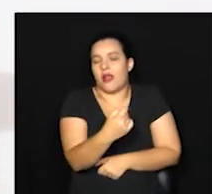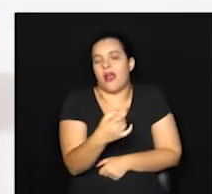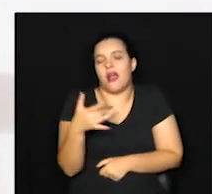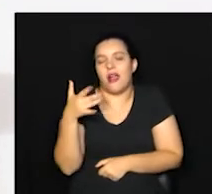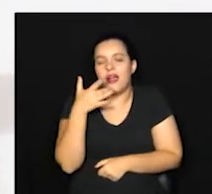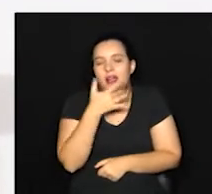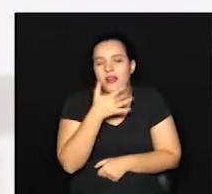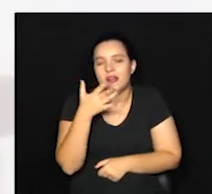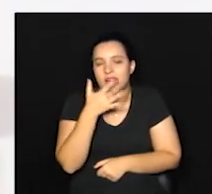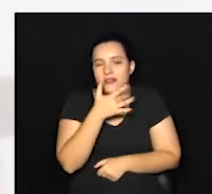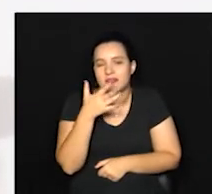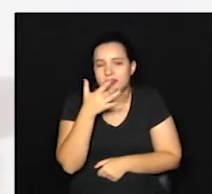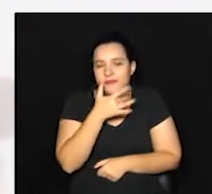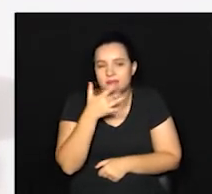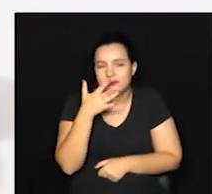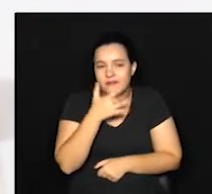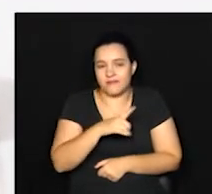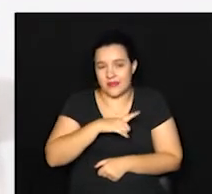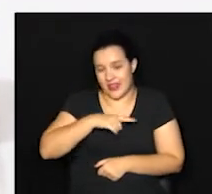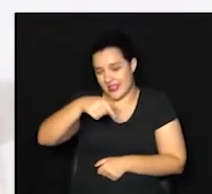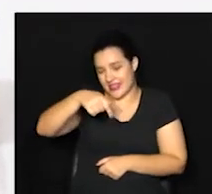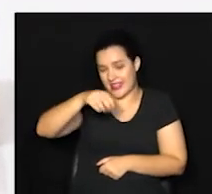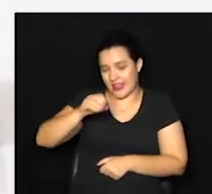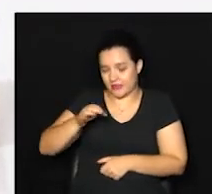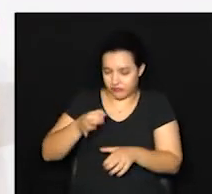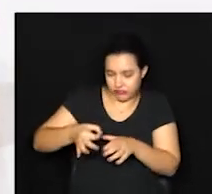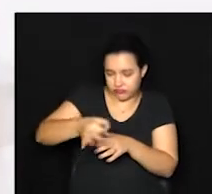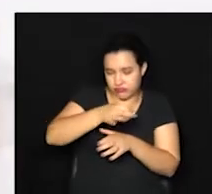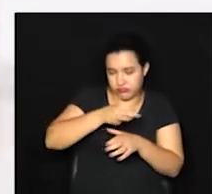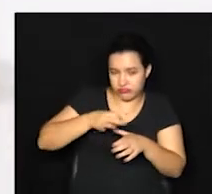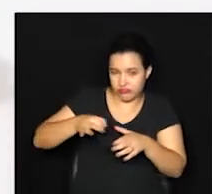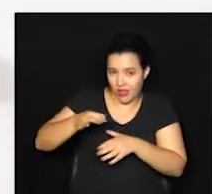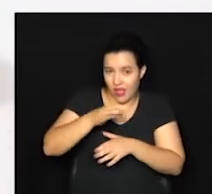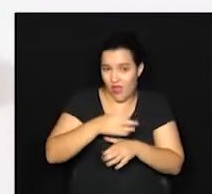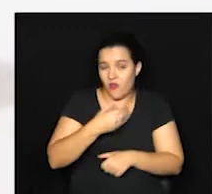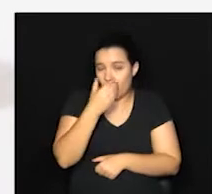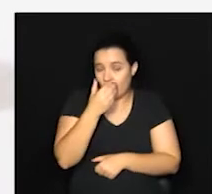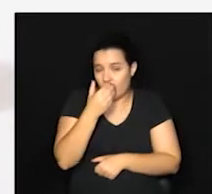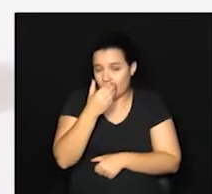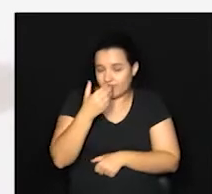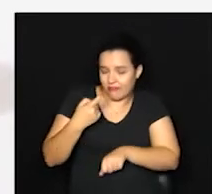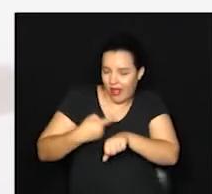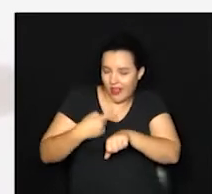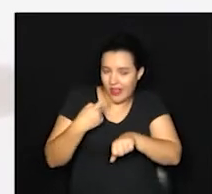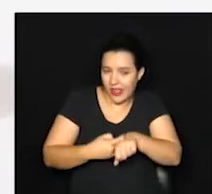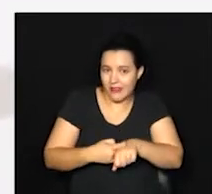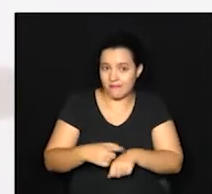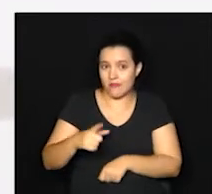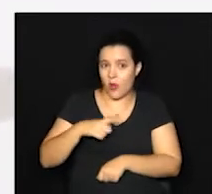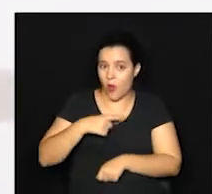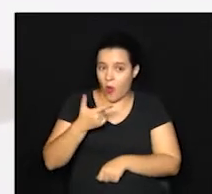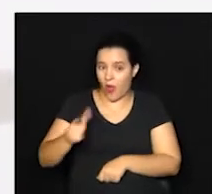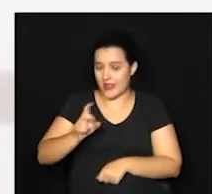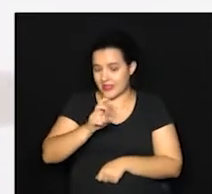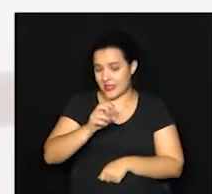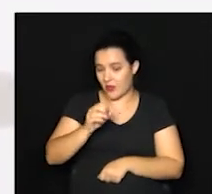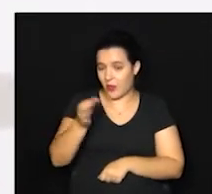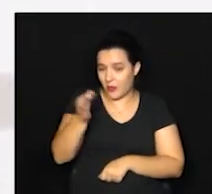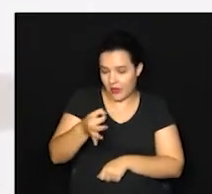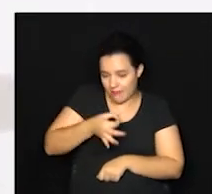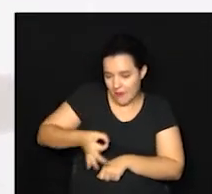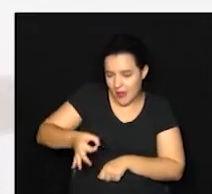recheio, 70% de frutas cristalizadas e uva passas, 50% de gotas de